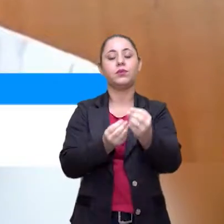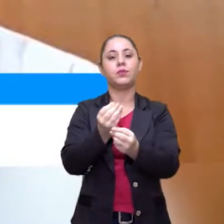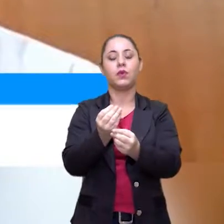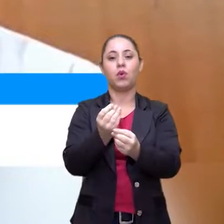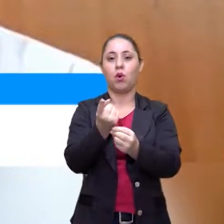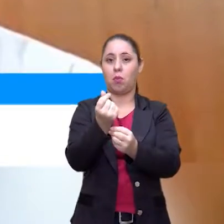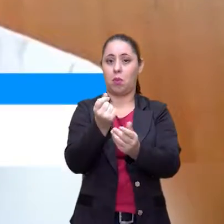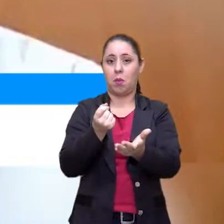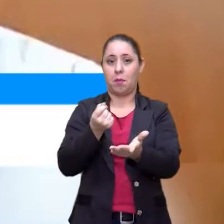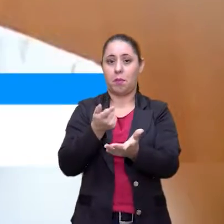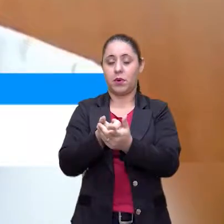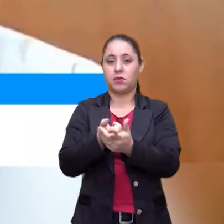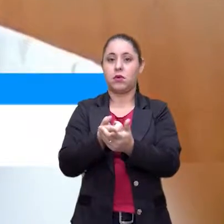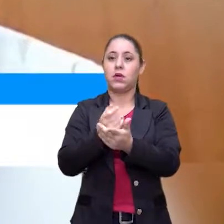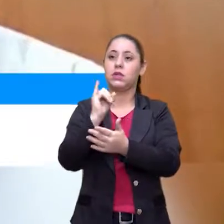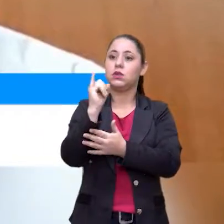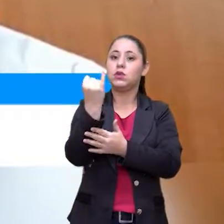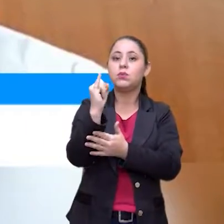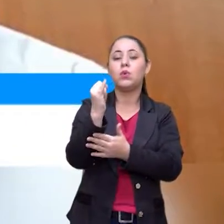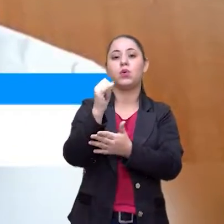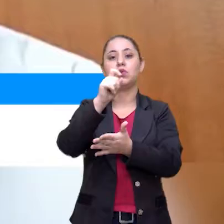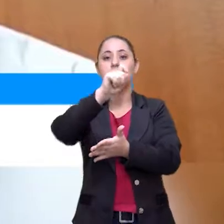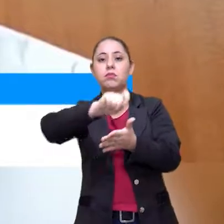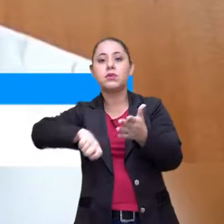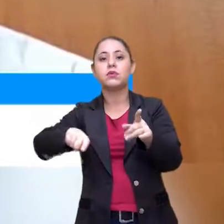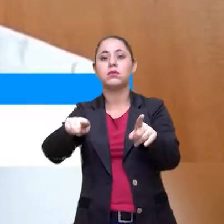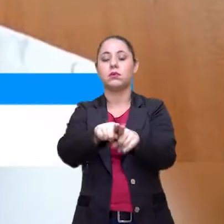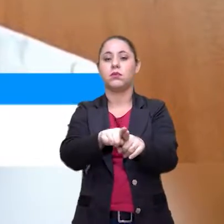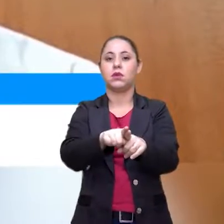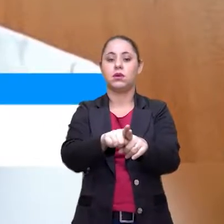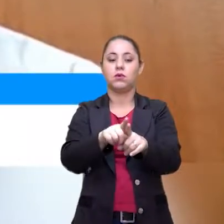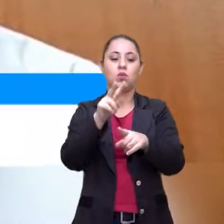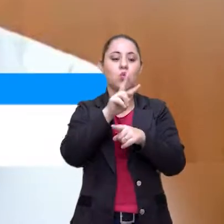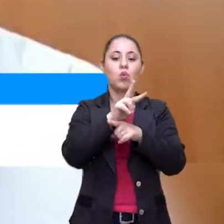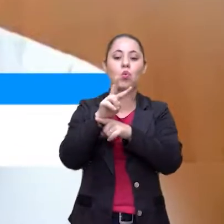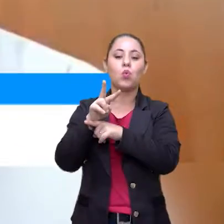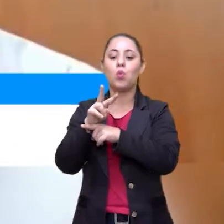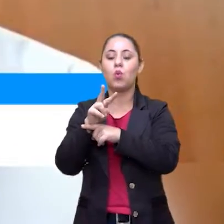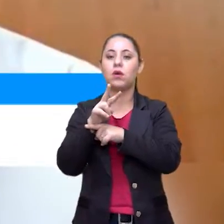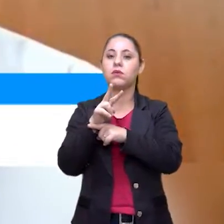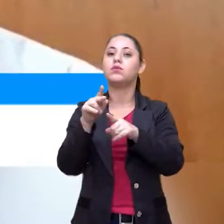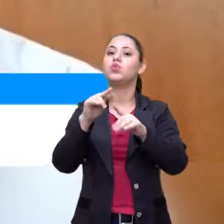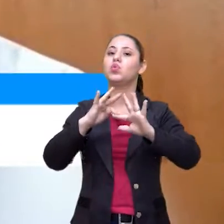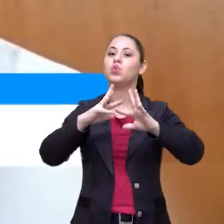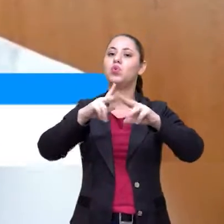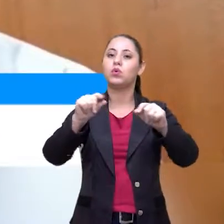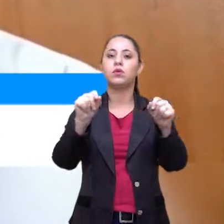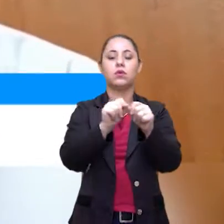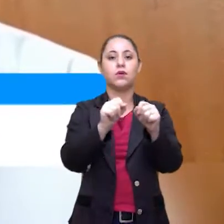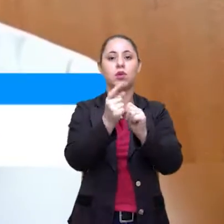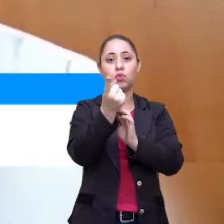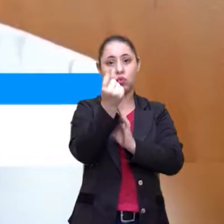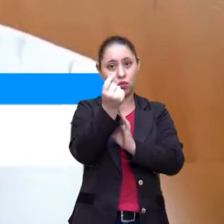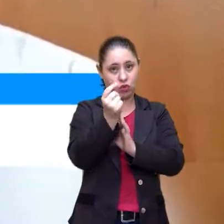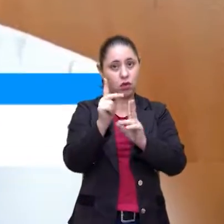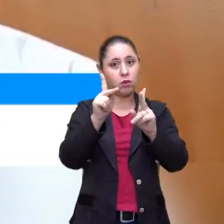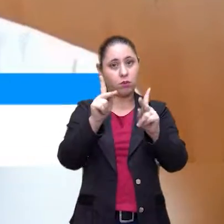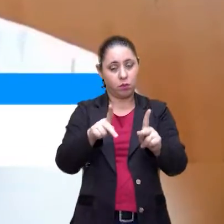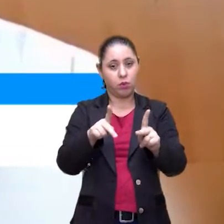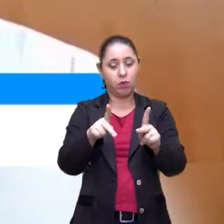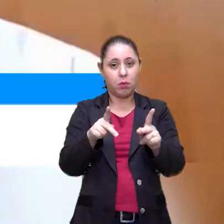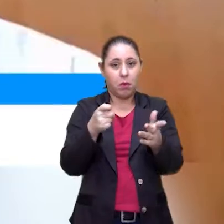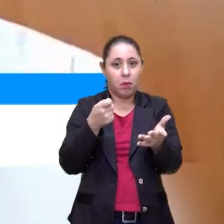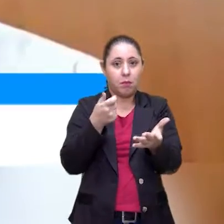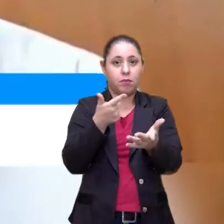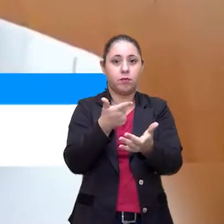forma, o pagamento de tributos e o seu monitoramento, o seu acompanhamento sobre tudo que é feito com o